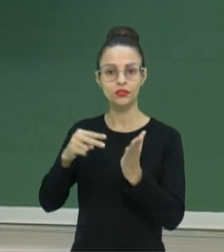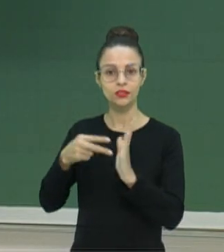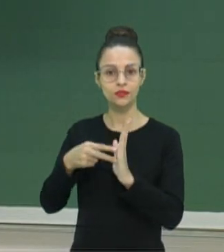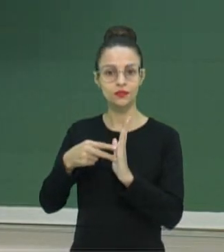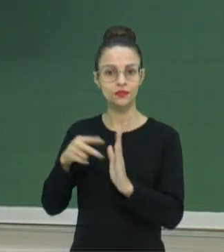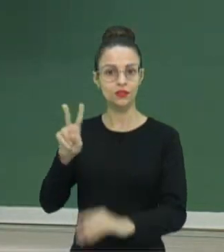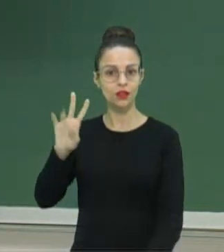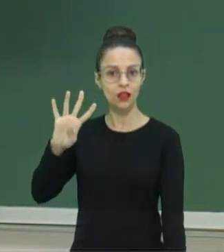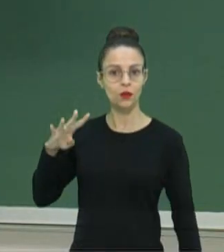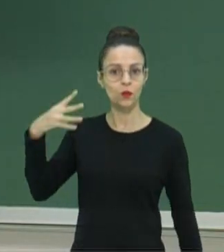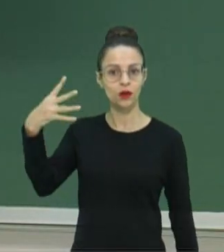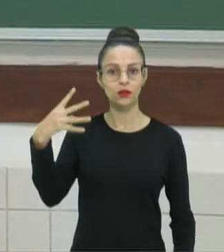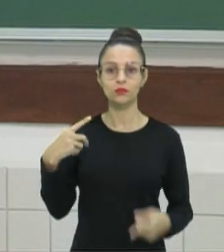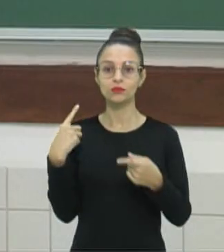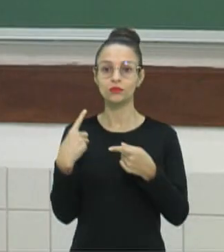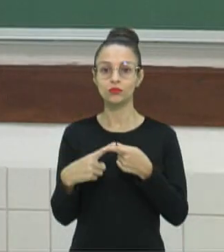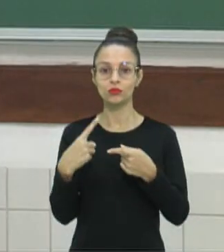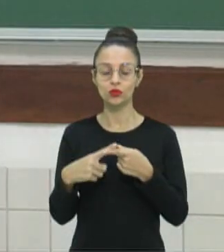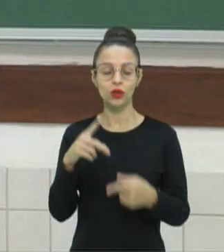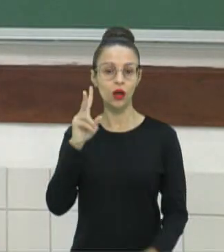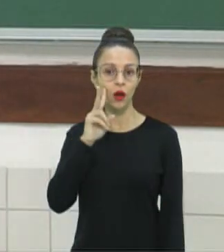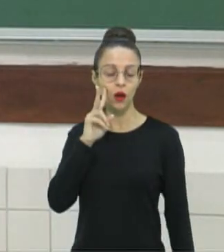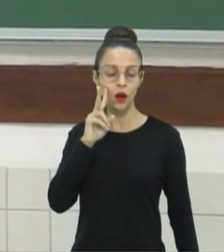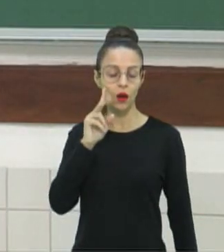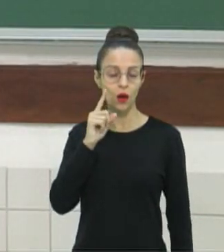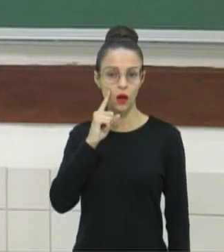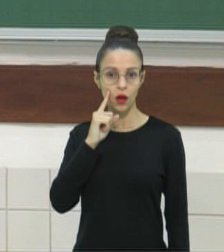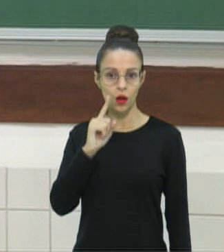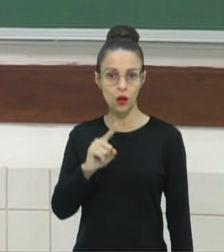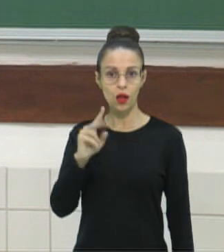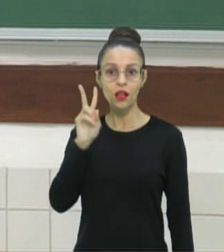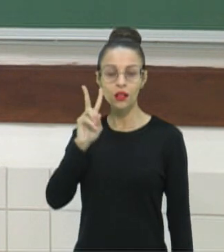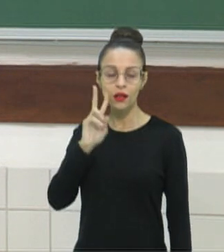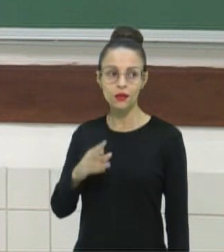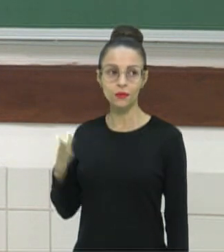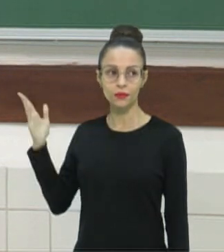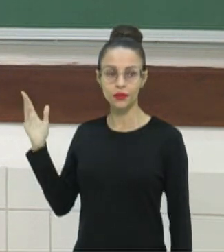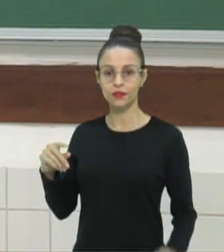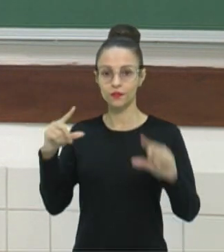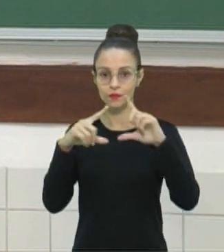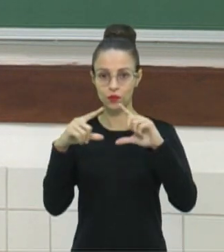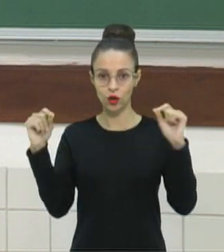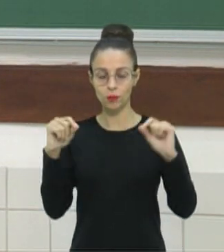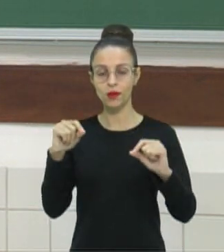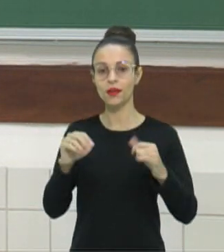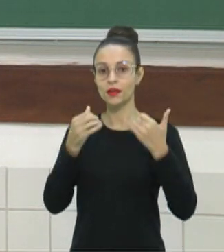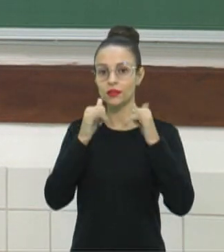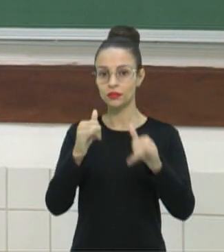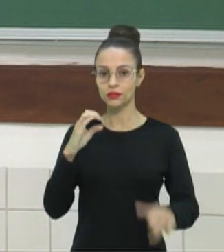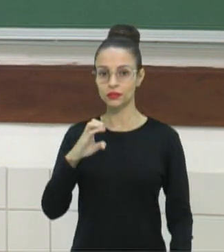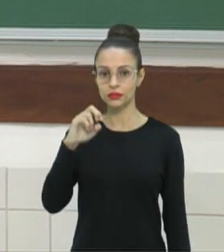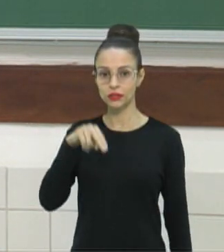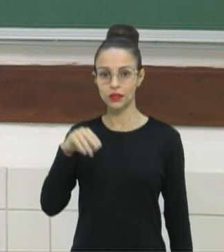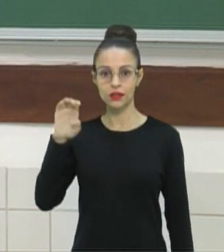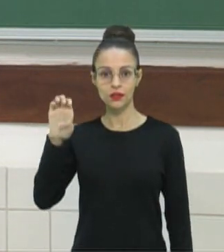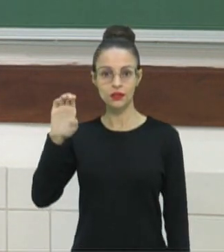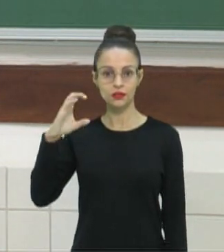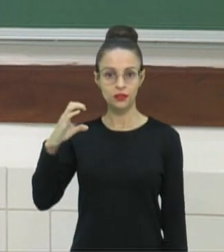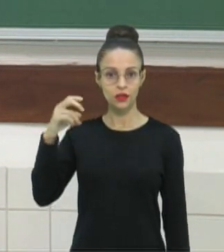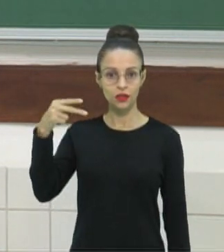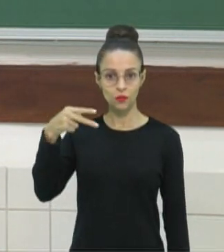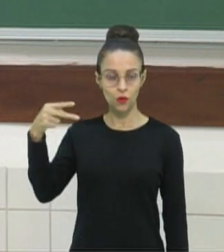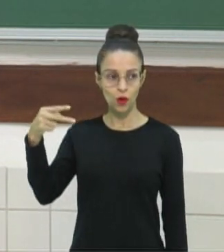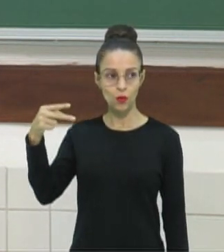quarta, né? Por quê? Por causa, lembre-se, né, que a fórmula de energia cinética é ECE igual